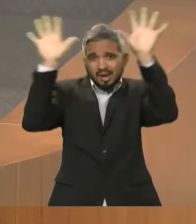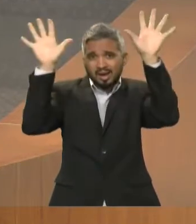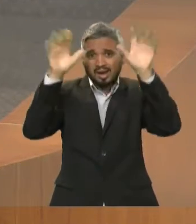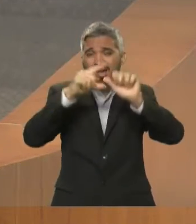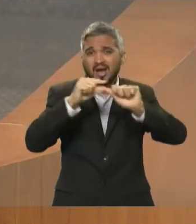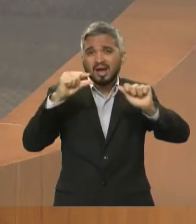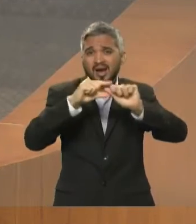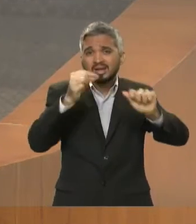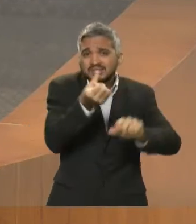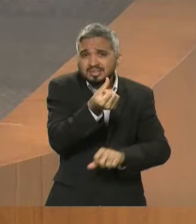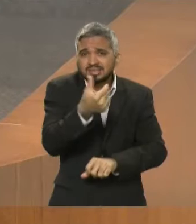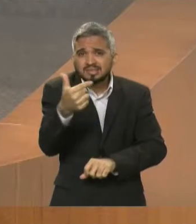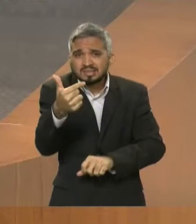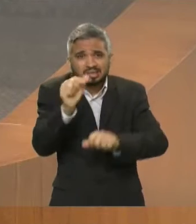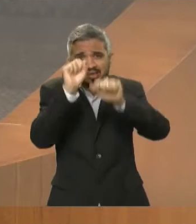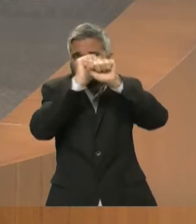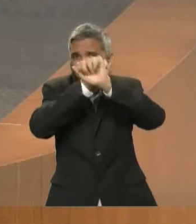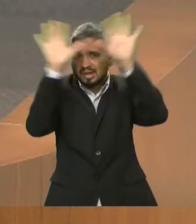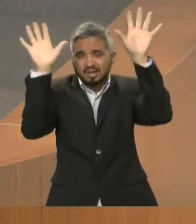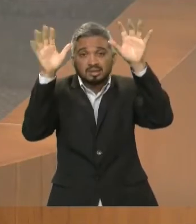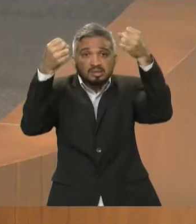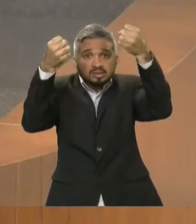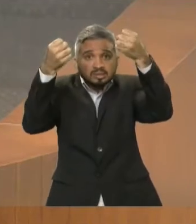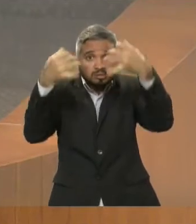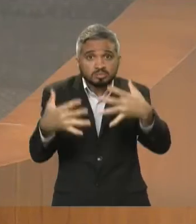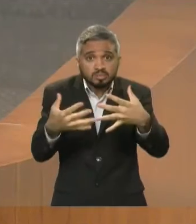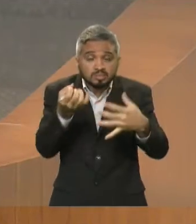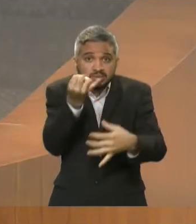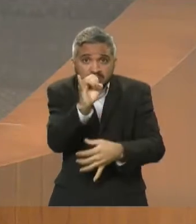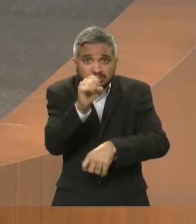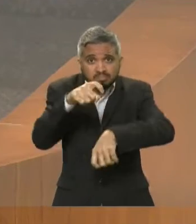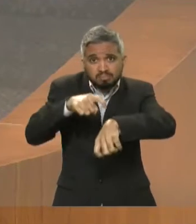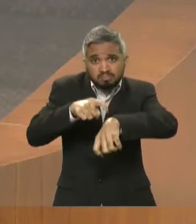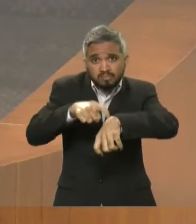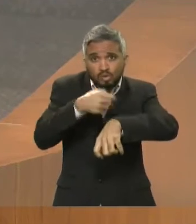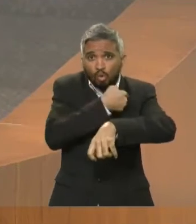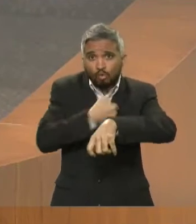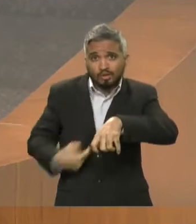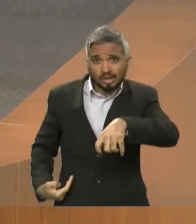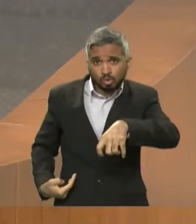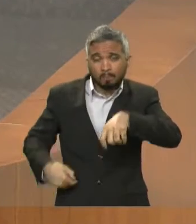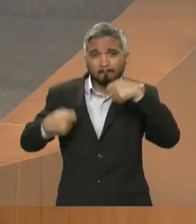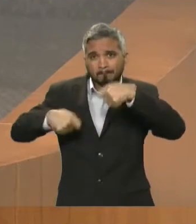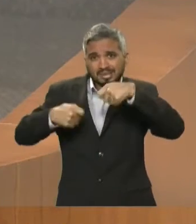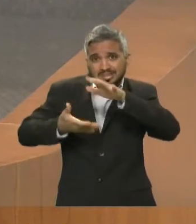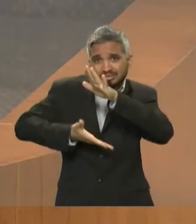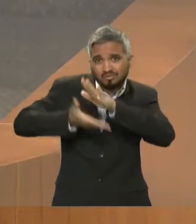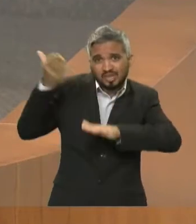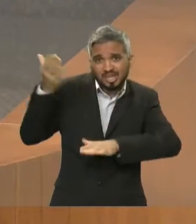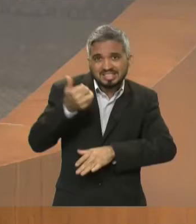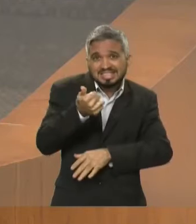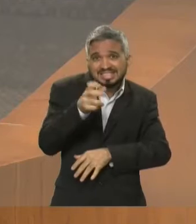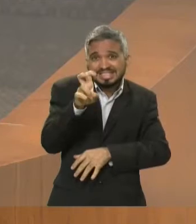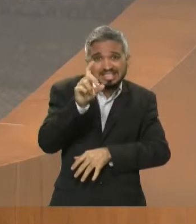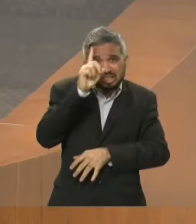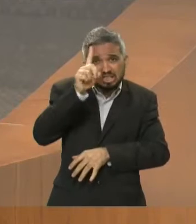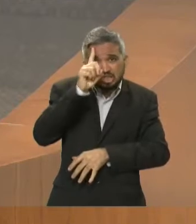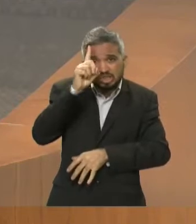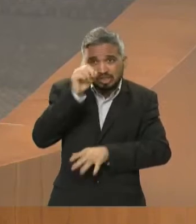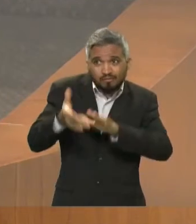62, ela diz que o governo do Estado, ao se ausentar por mais de 15 dias, ela precisa pedir